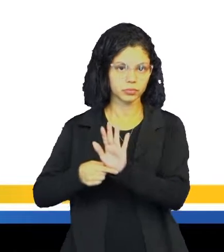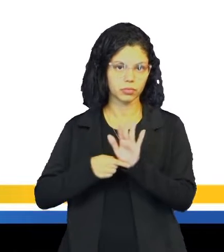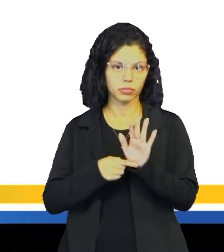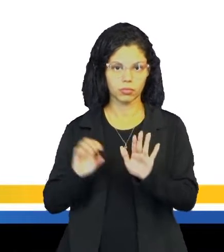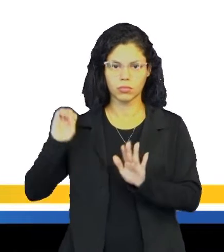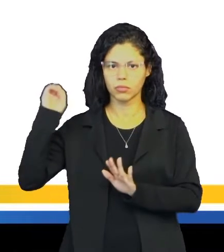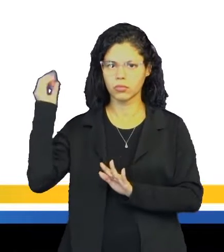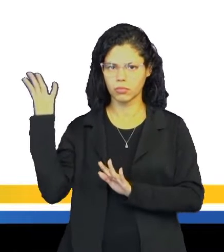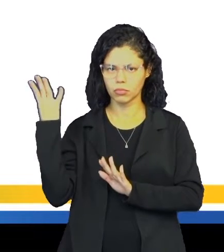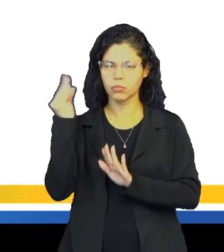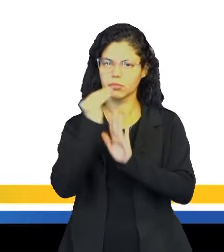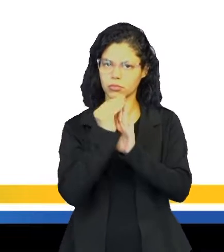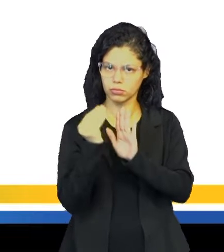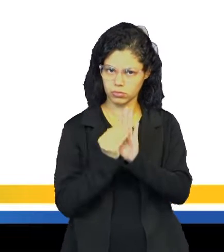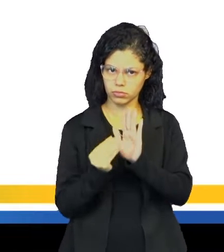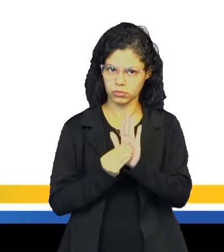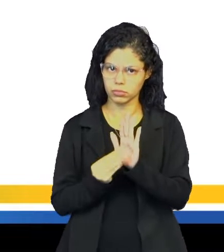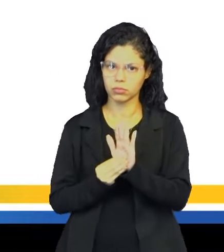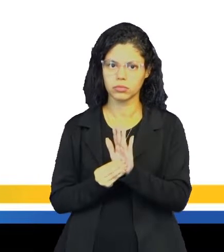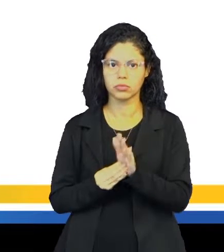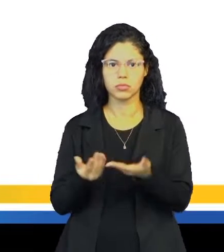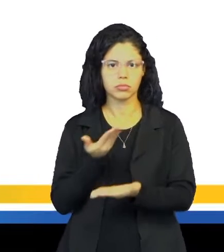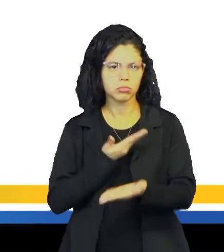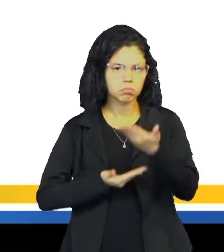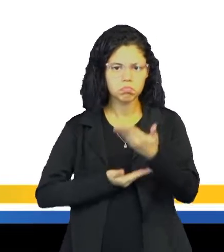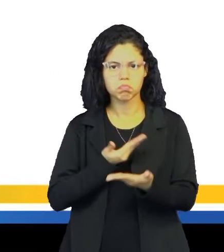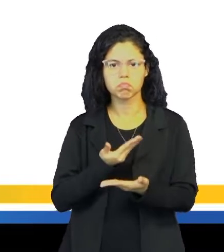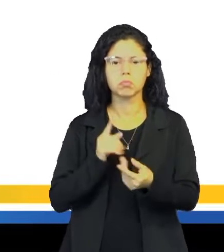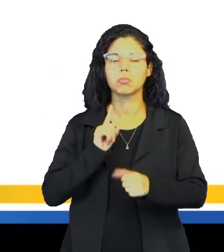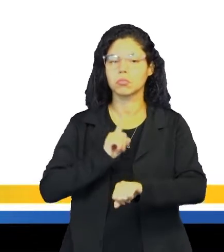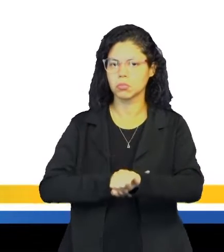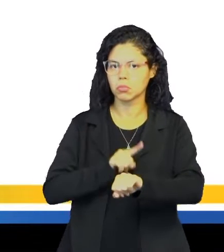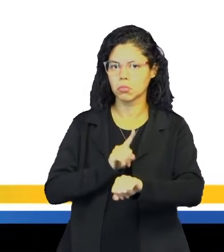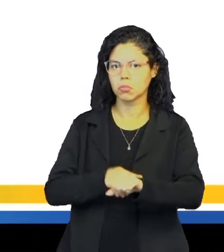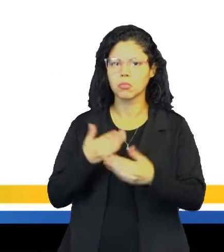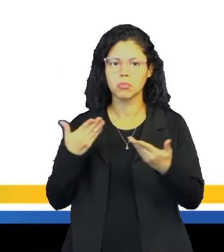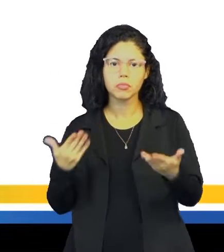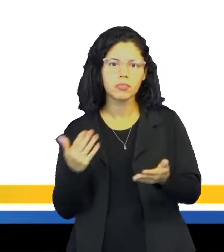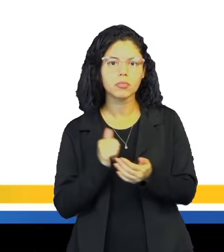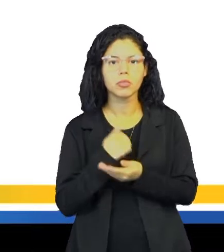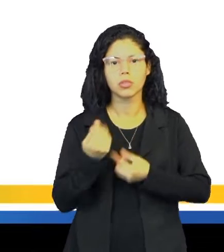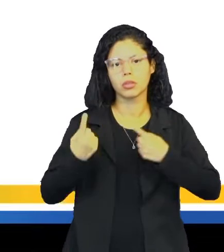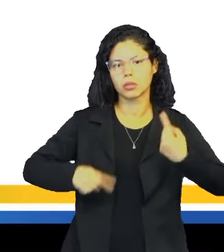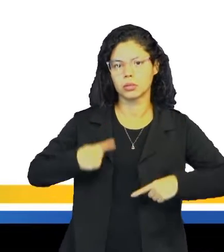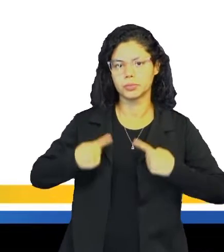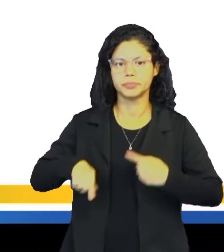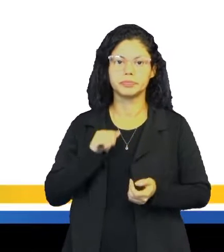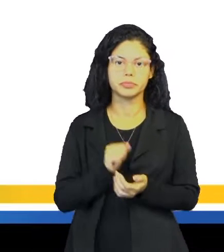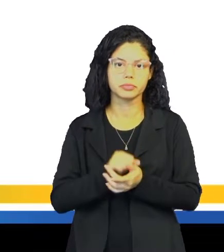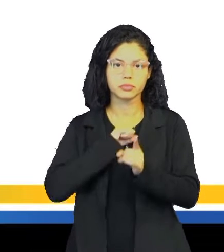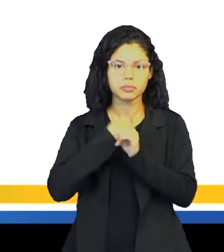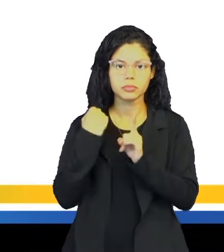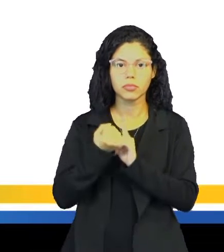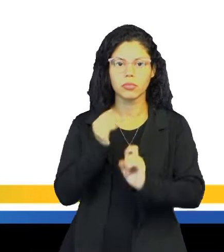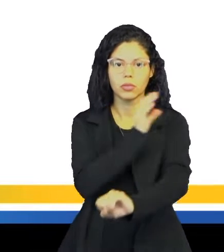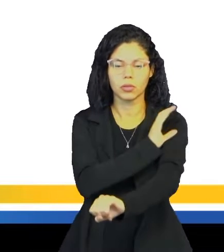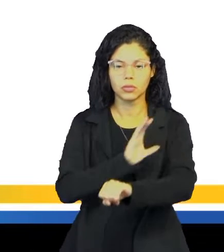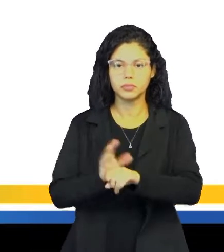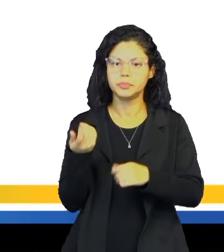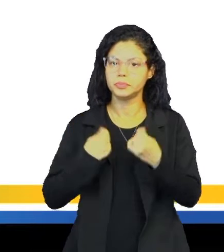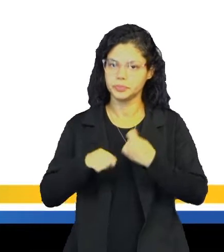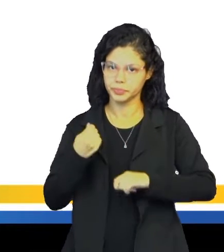indica circunstâncias ou fatos relacionados a um momento de determinada época, como o cenário político, social, cultural